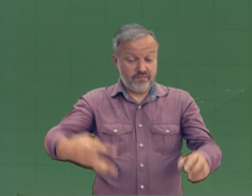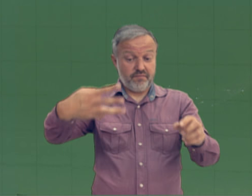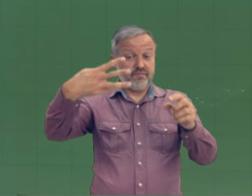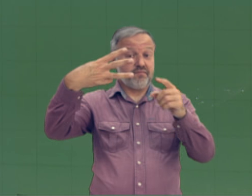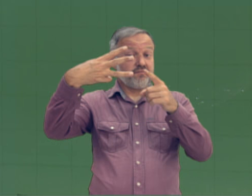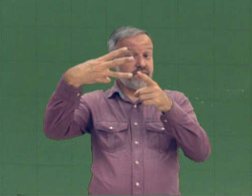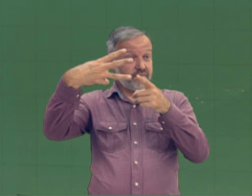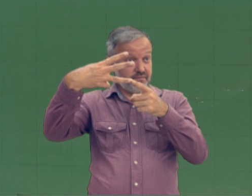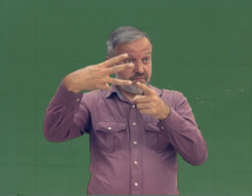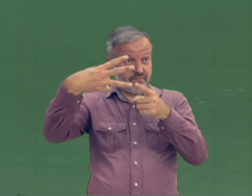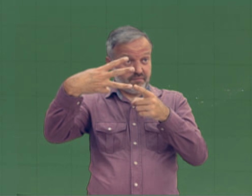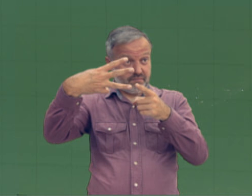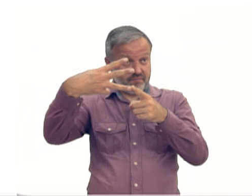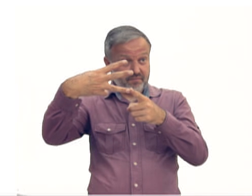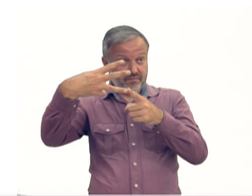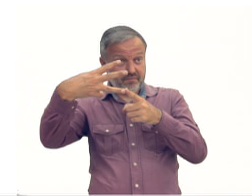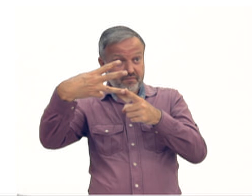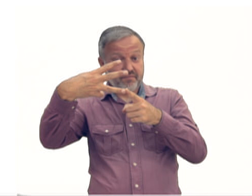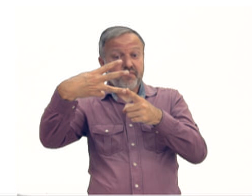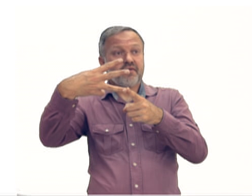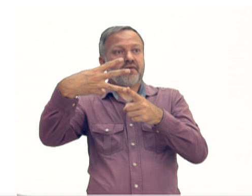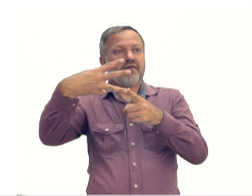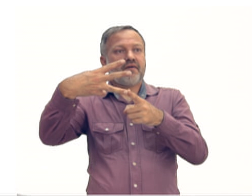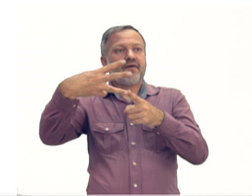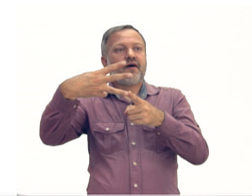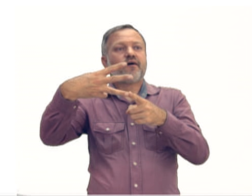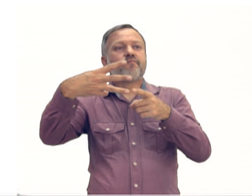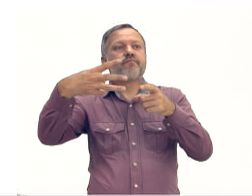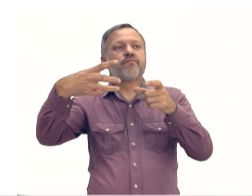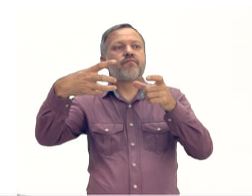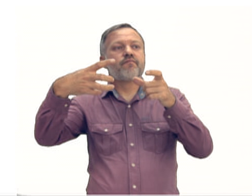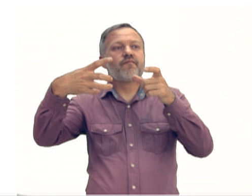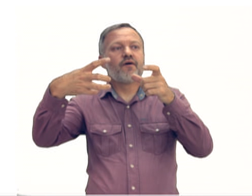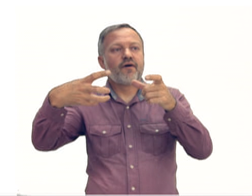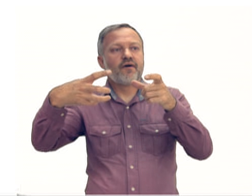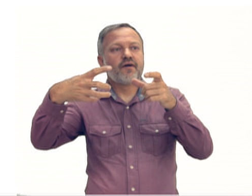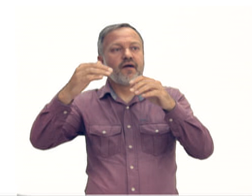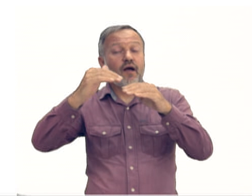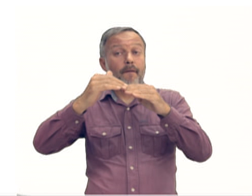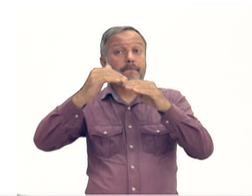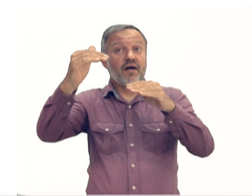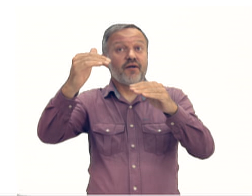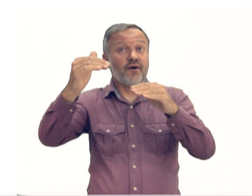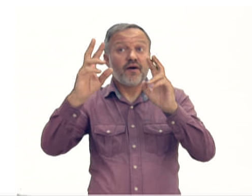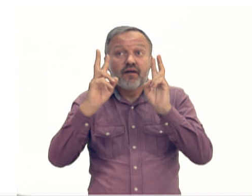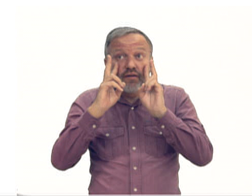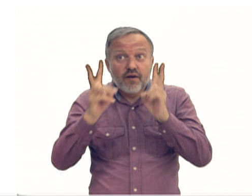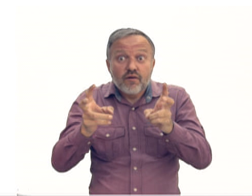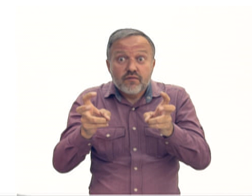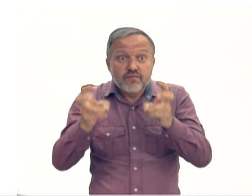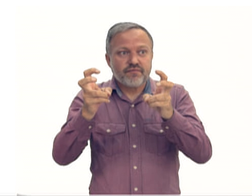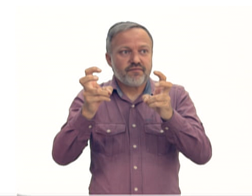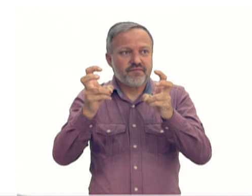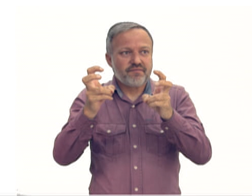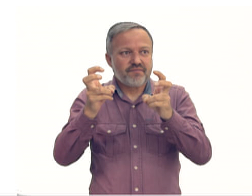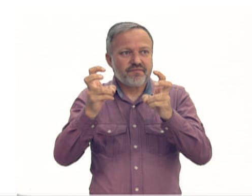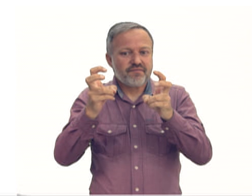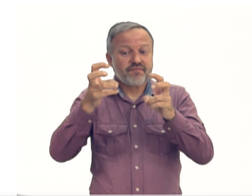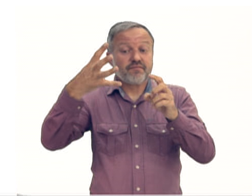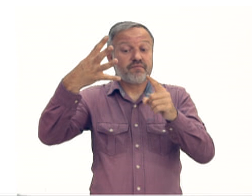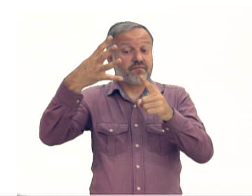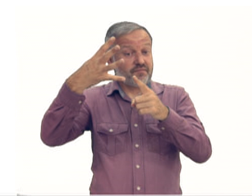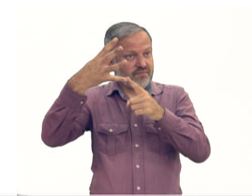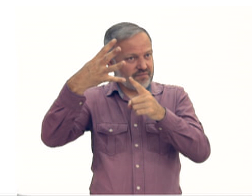Clímax. Parte do enredo em que a ação atinge o seu momento de maior tensão. E o desfecho